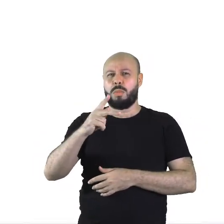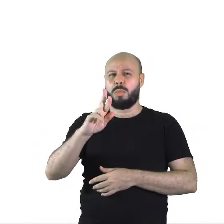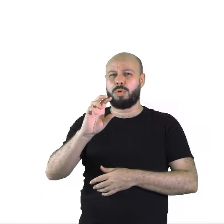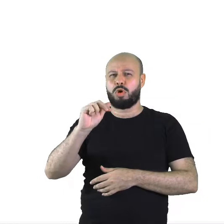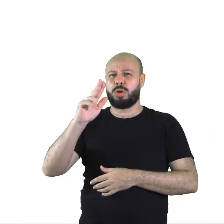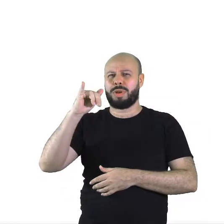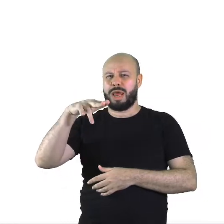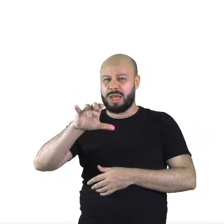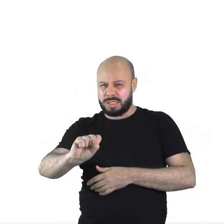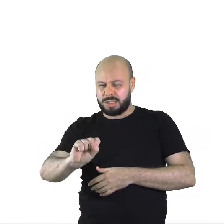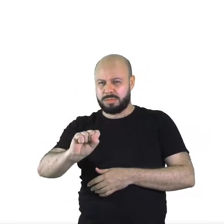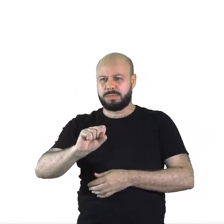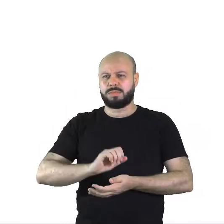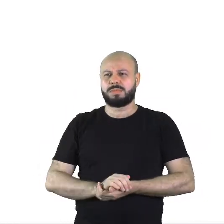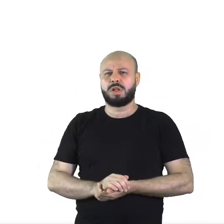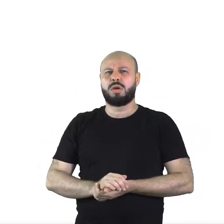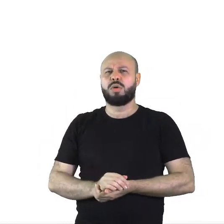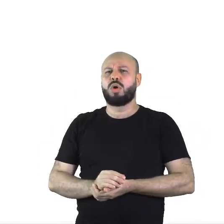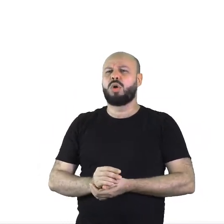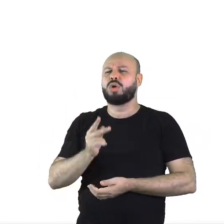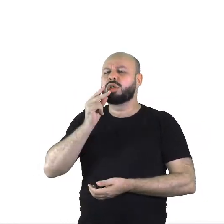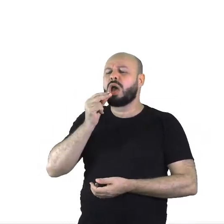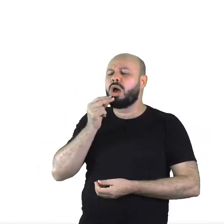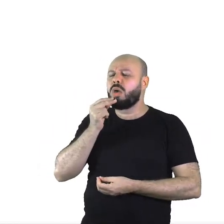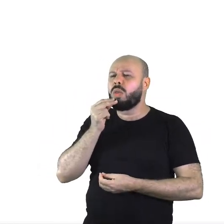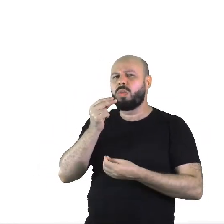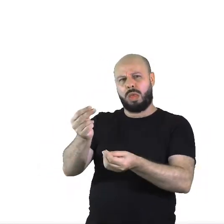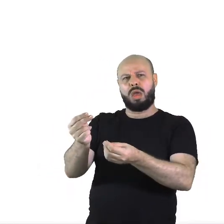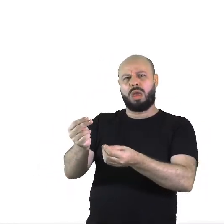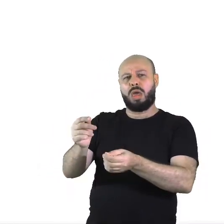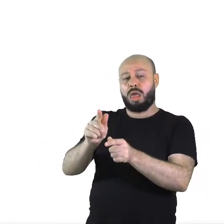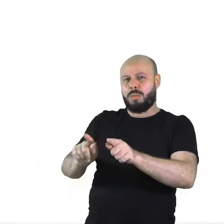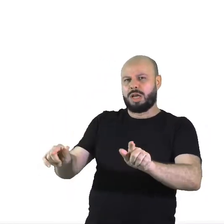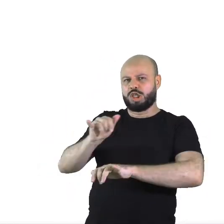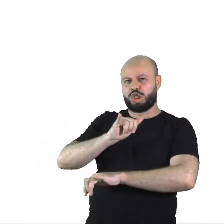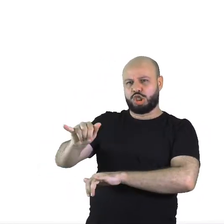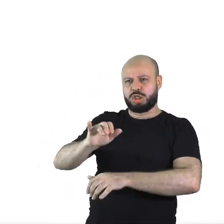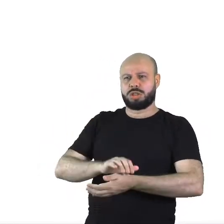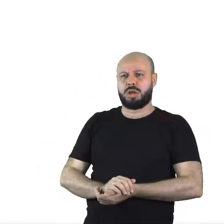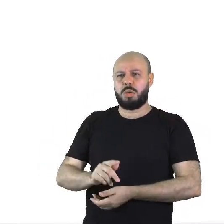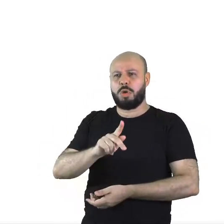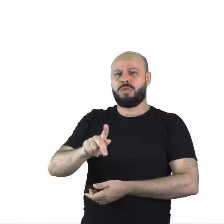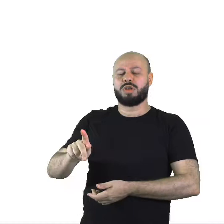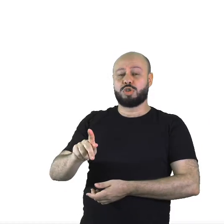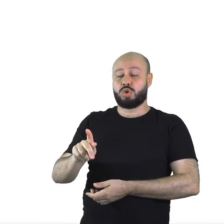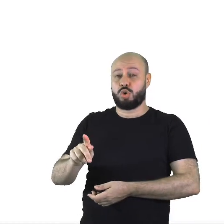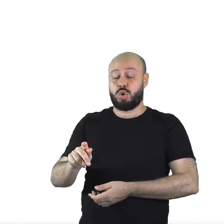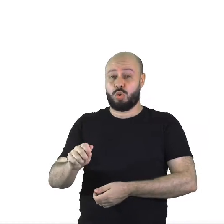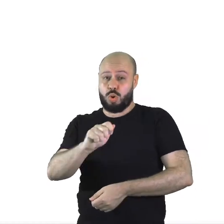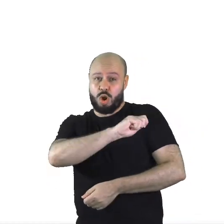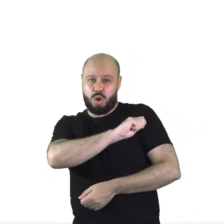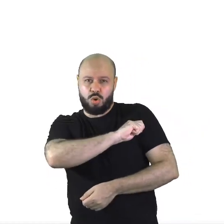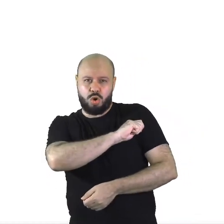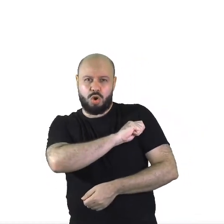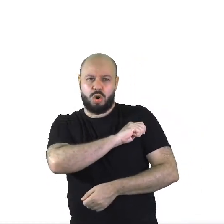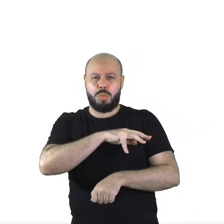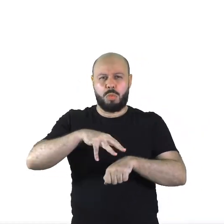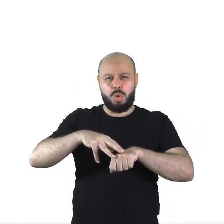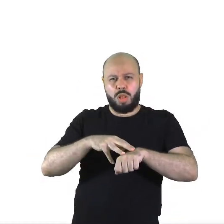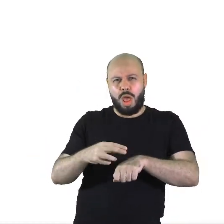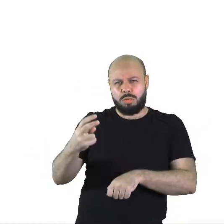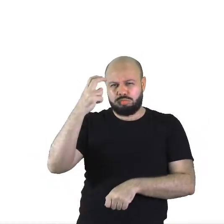assim: dei-me um cigarro, diz a gramática, do professor e do aluno, e do mulato